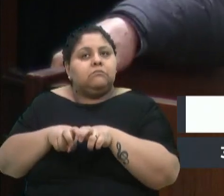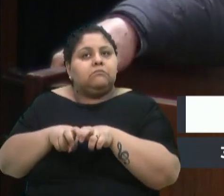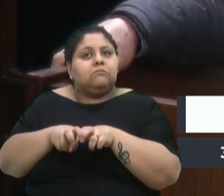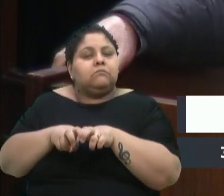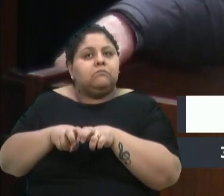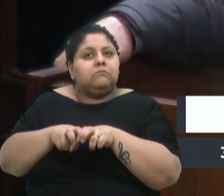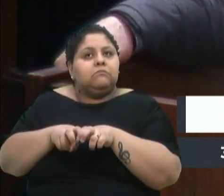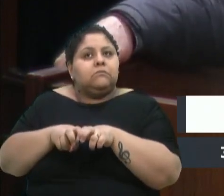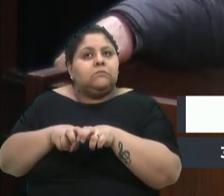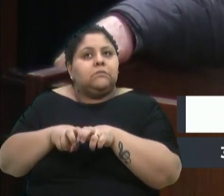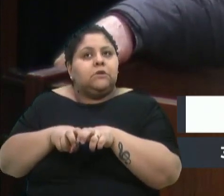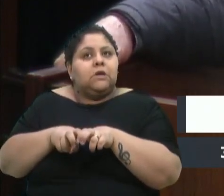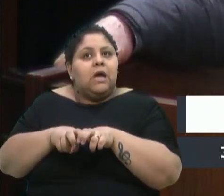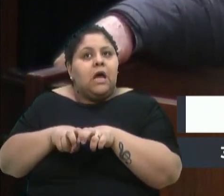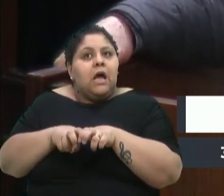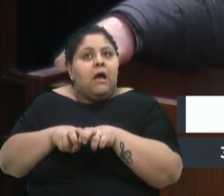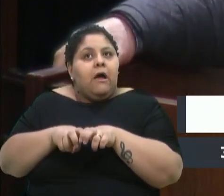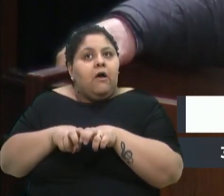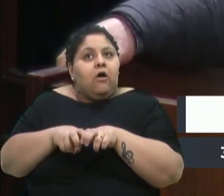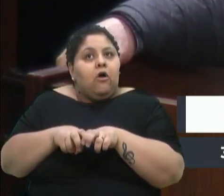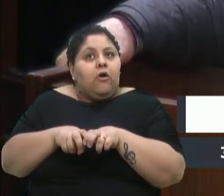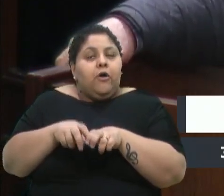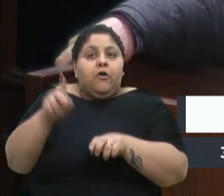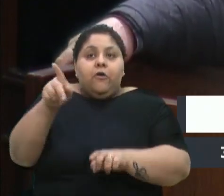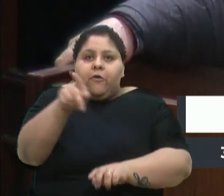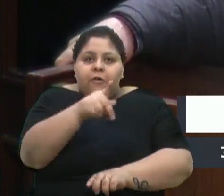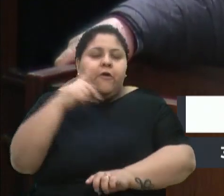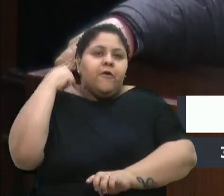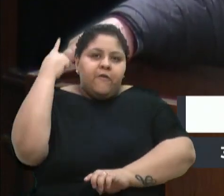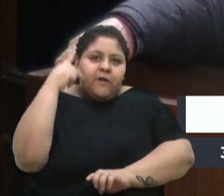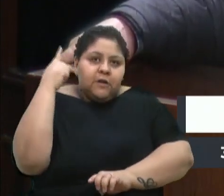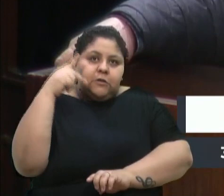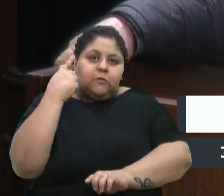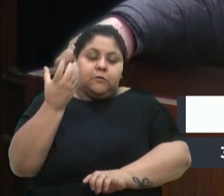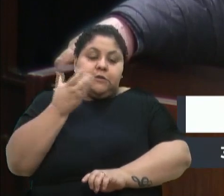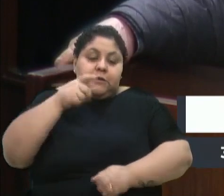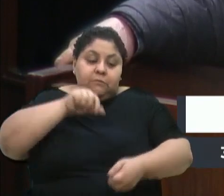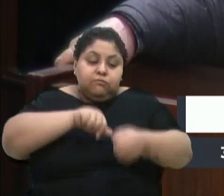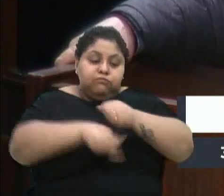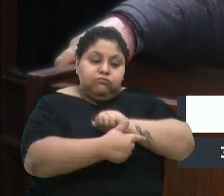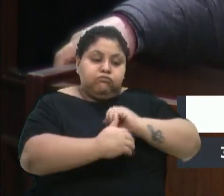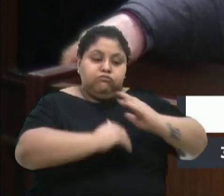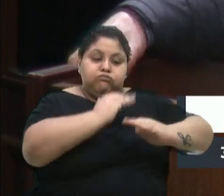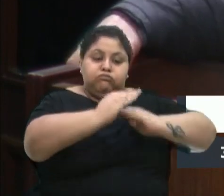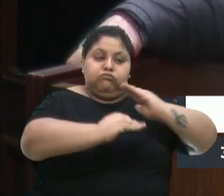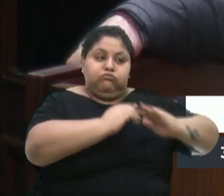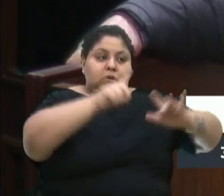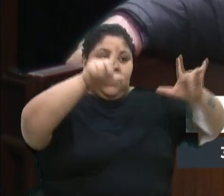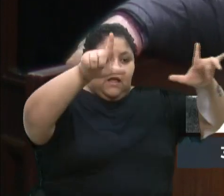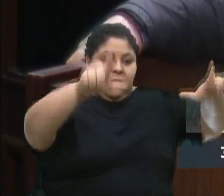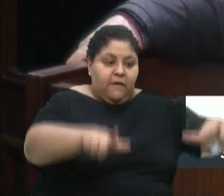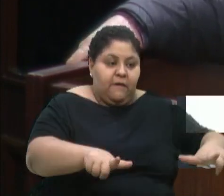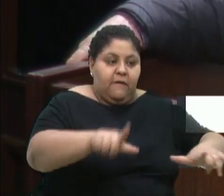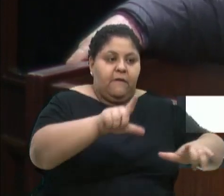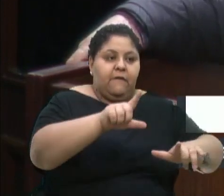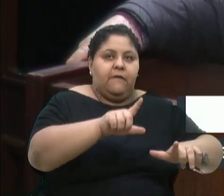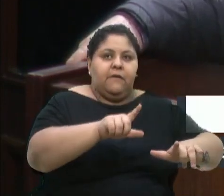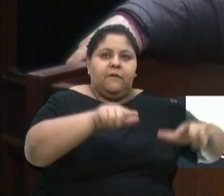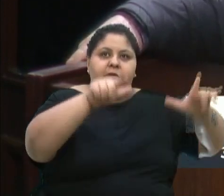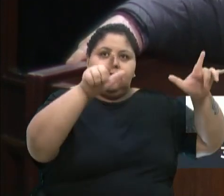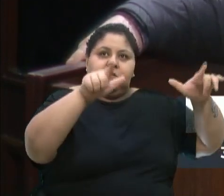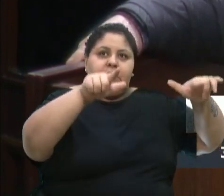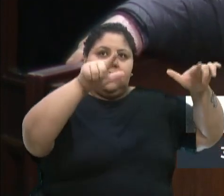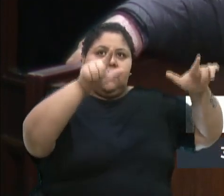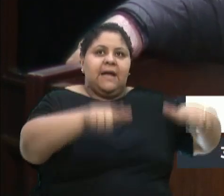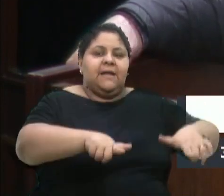que querem investir em reformular os seus galpões das granjas, que ao longo dos